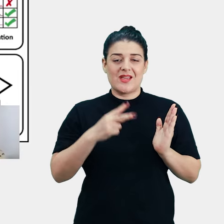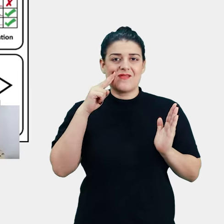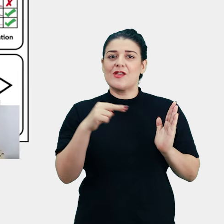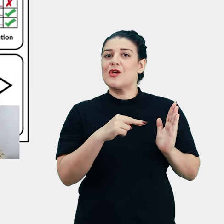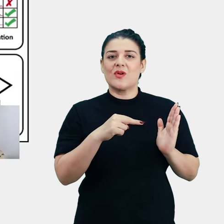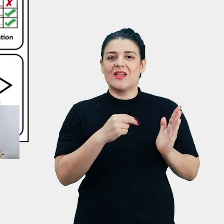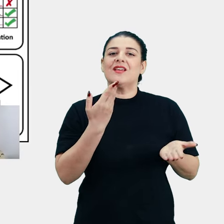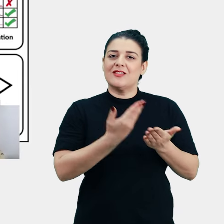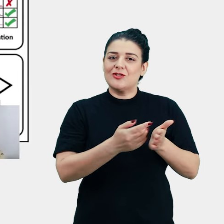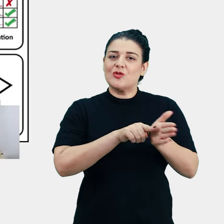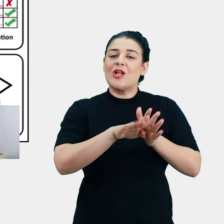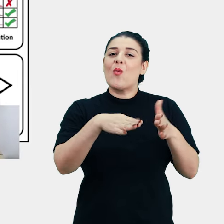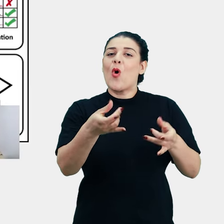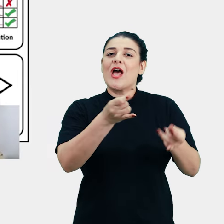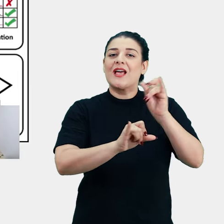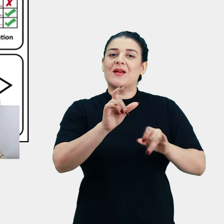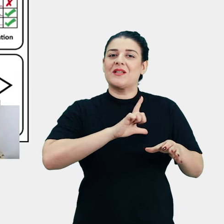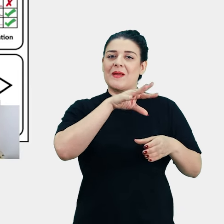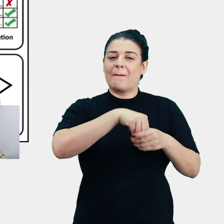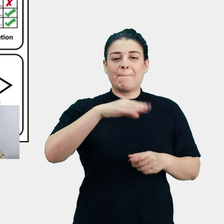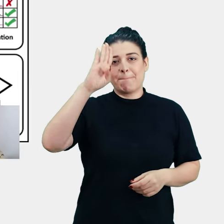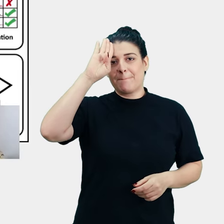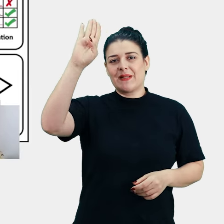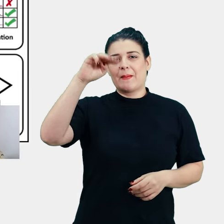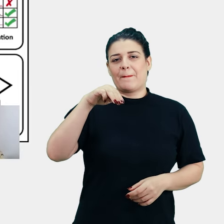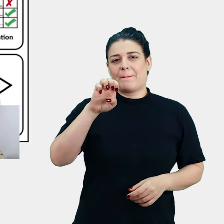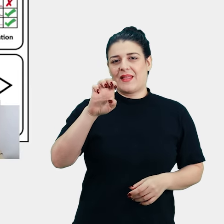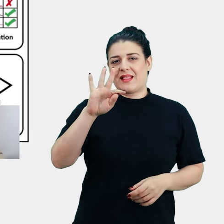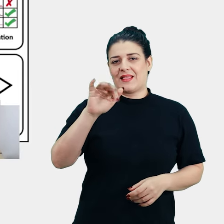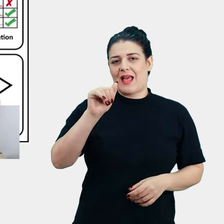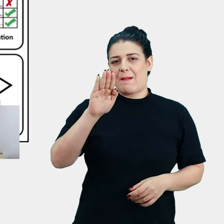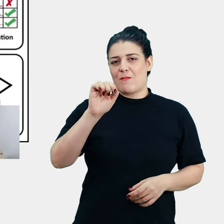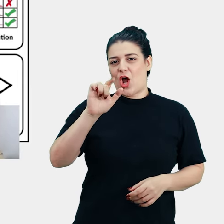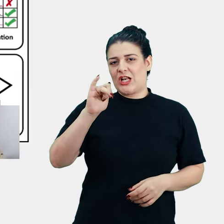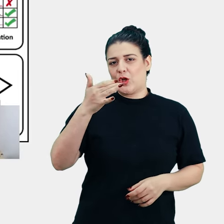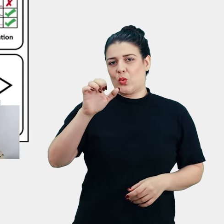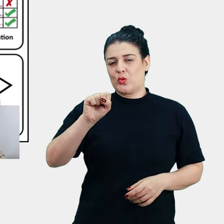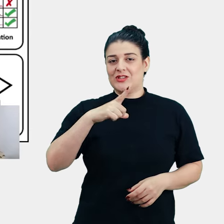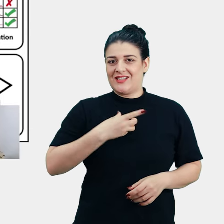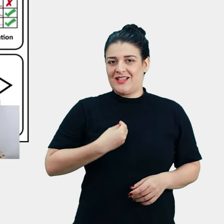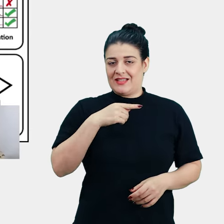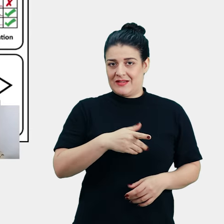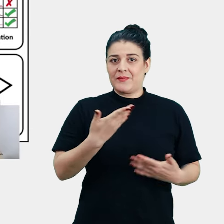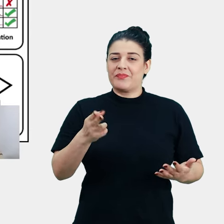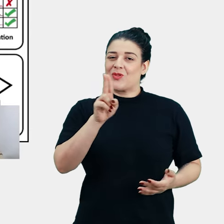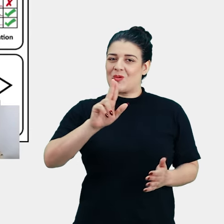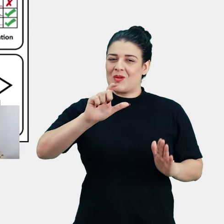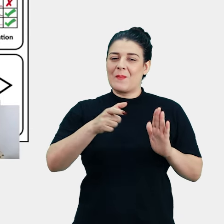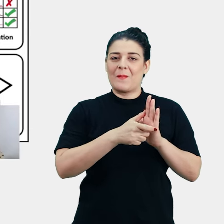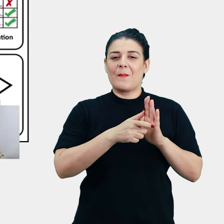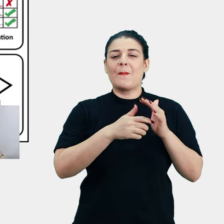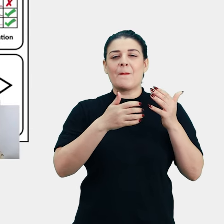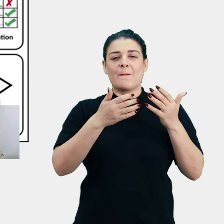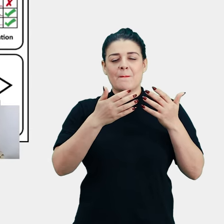querem estudar a composição química, ver os principais metabólitos que estão ali. Para isso, a gente usa esses softwares de